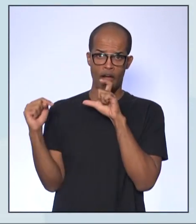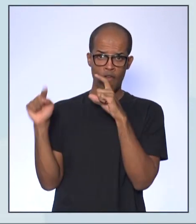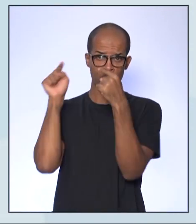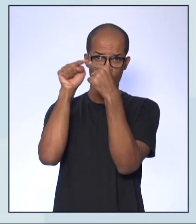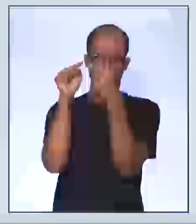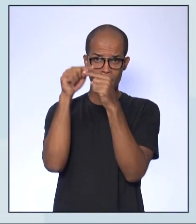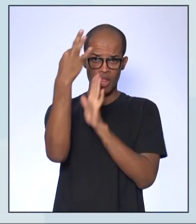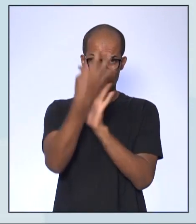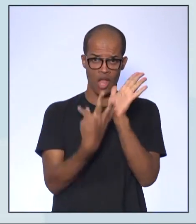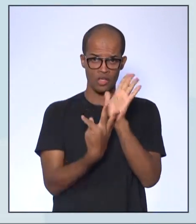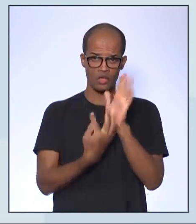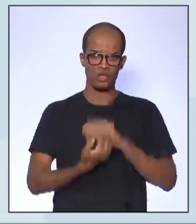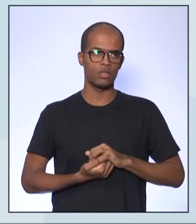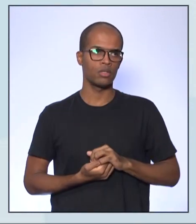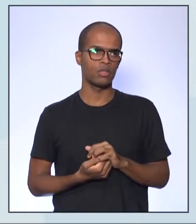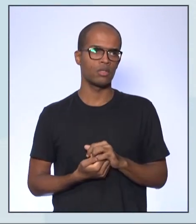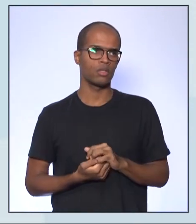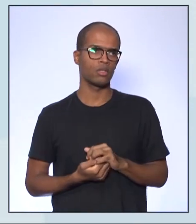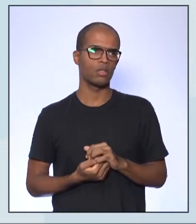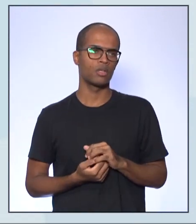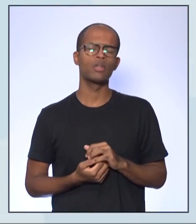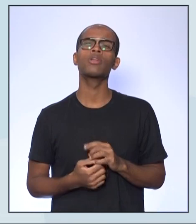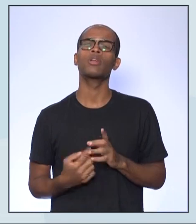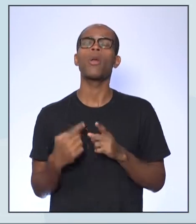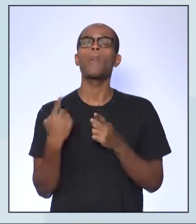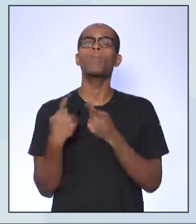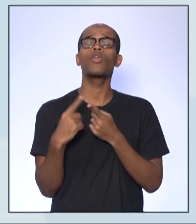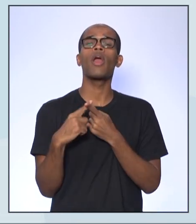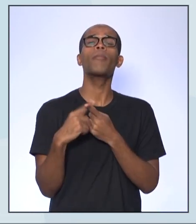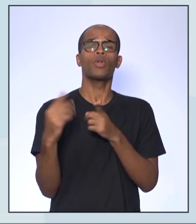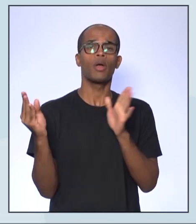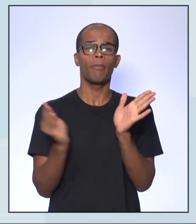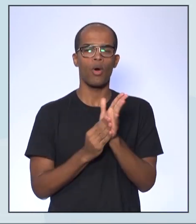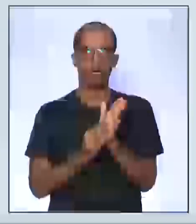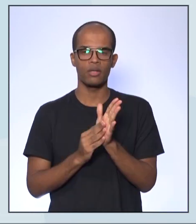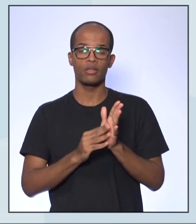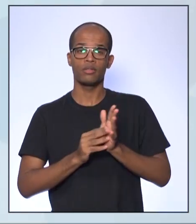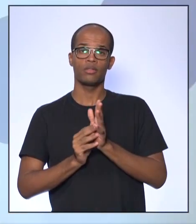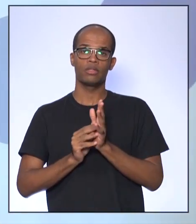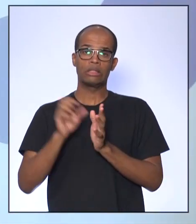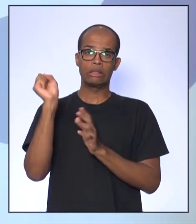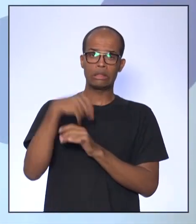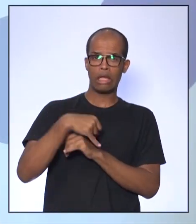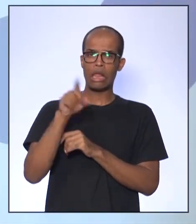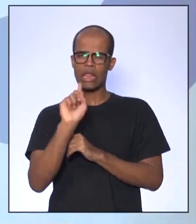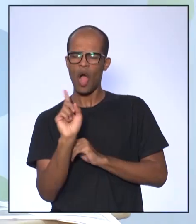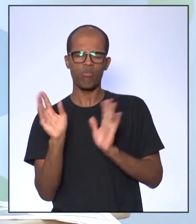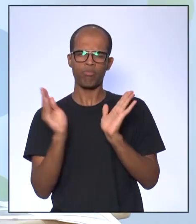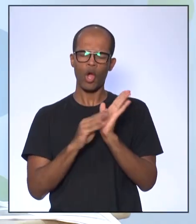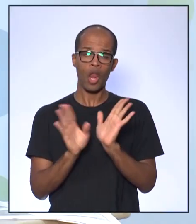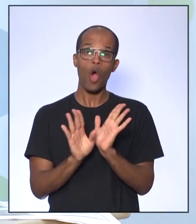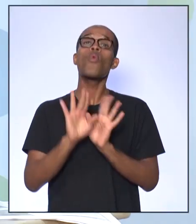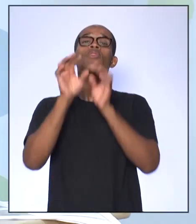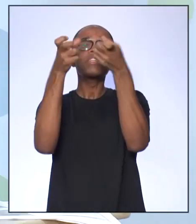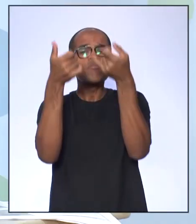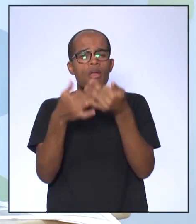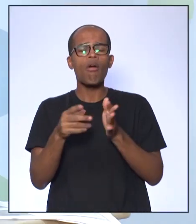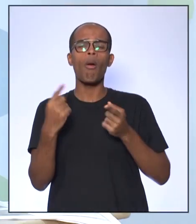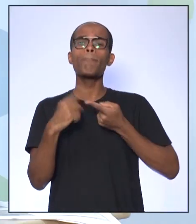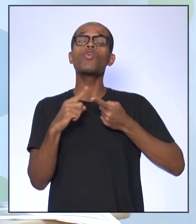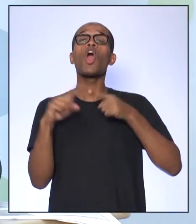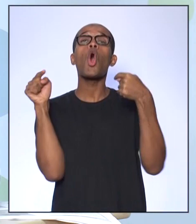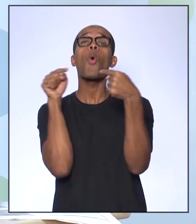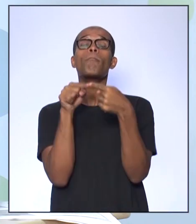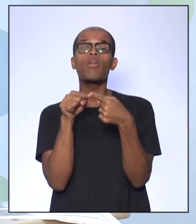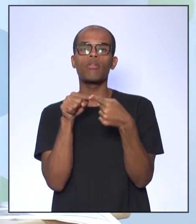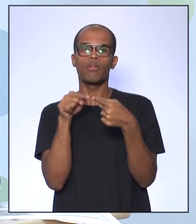Lima Barreto? Por quê até, né? Por que você acha que combina também? Exatamente. Não escreva só sim ou não. Justifique, perfeito, né?